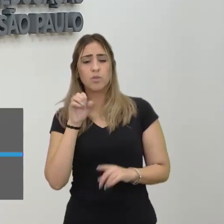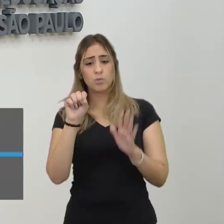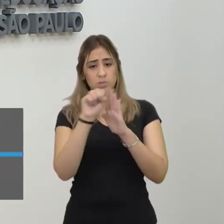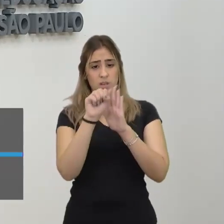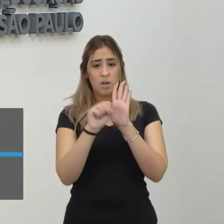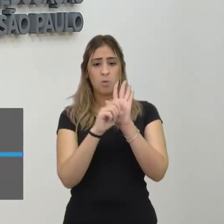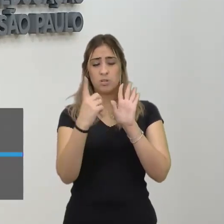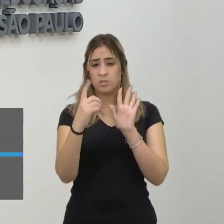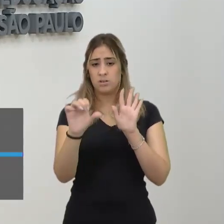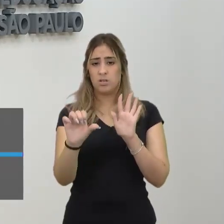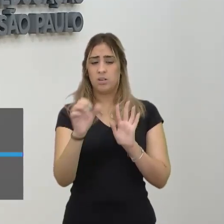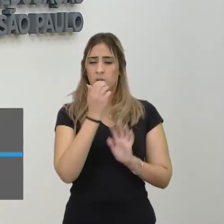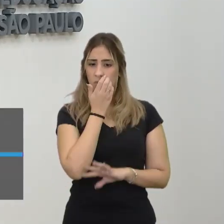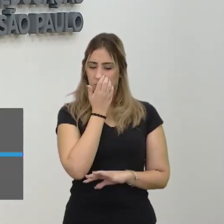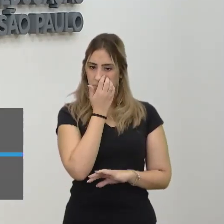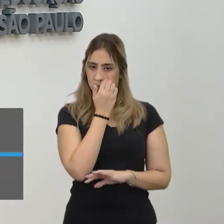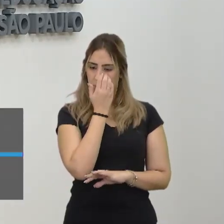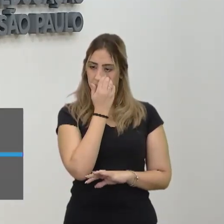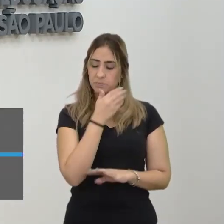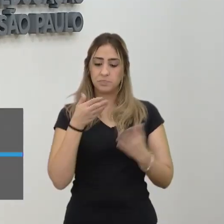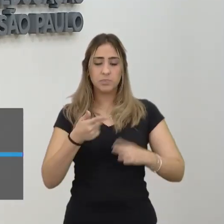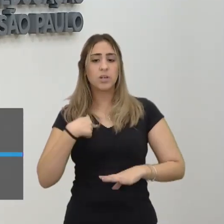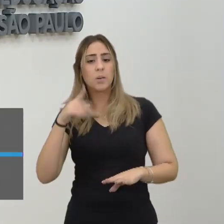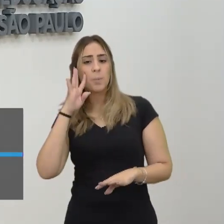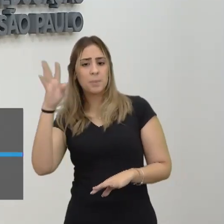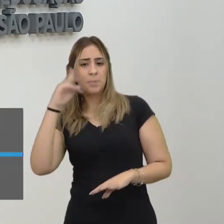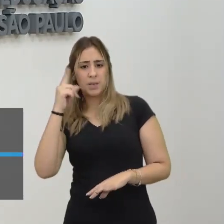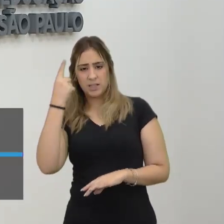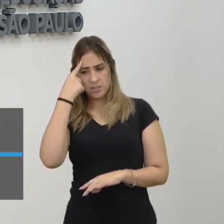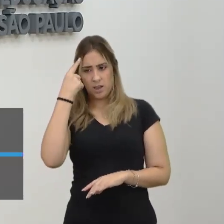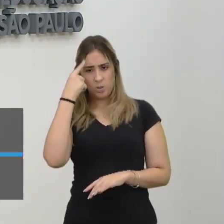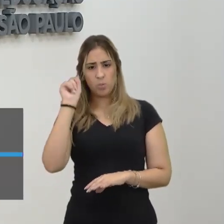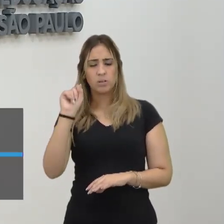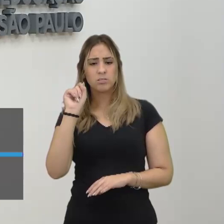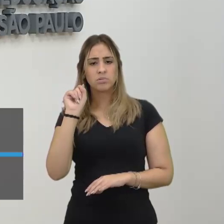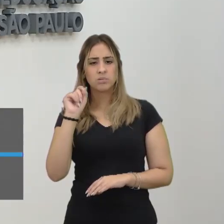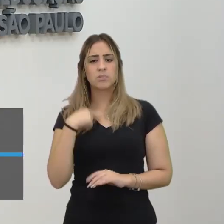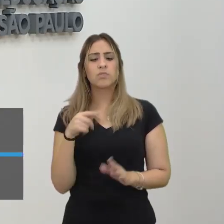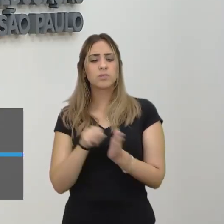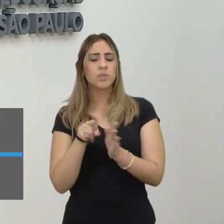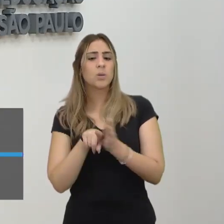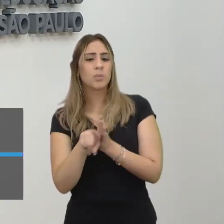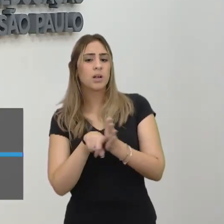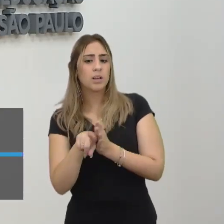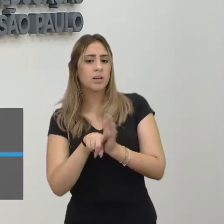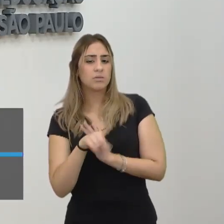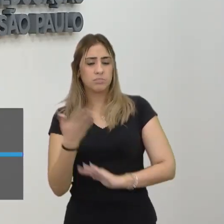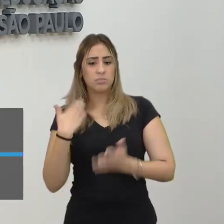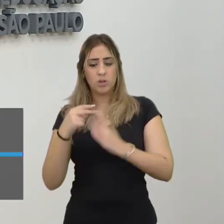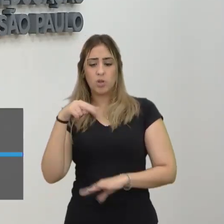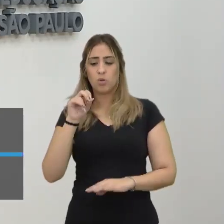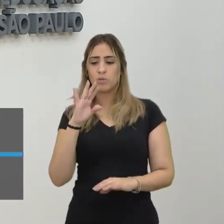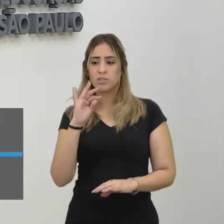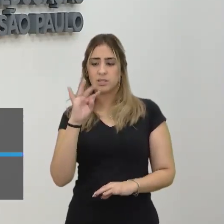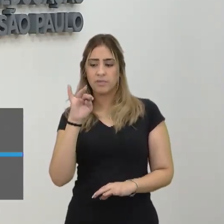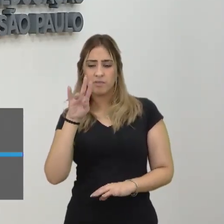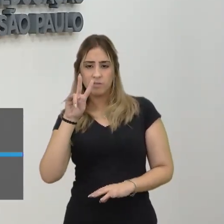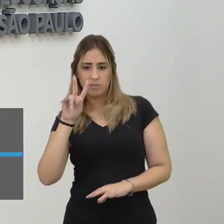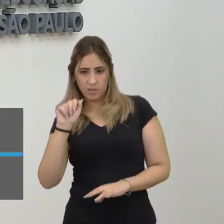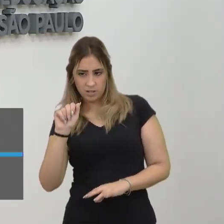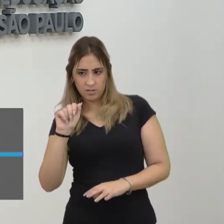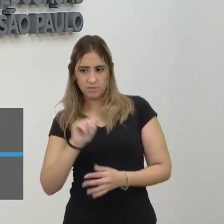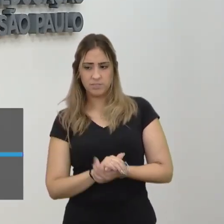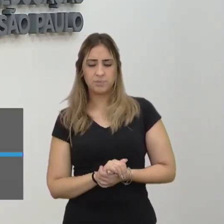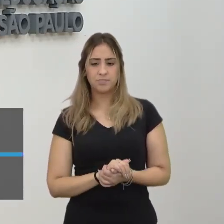século XIX. É ali que alguns pensadores fizeram uma análise nociva, deturpada